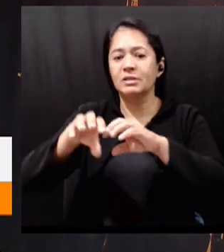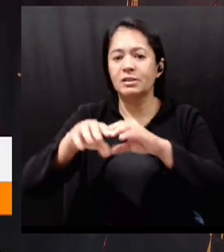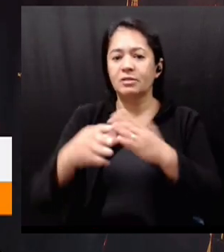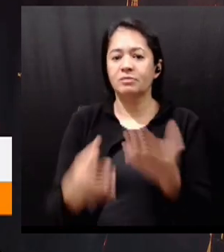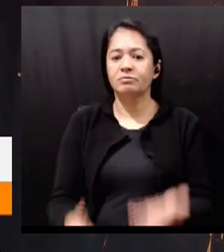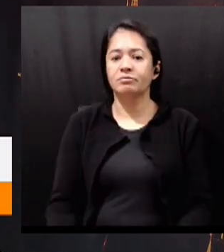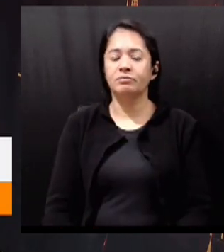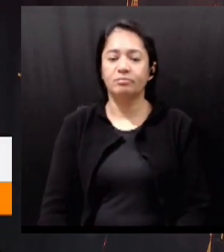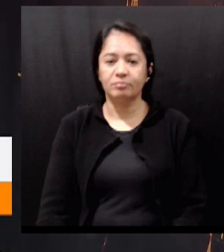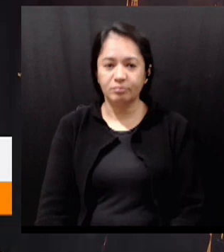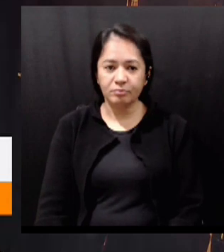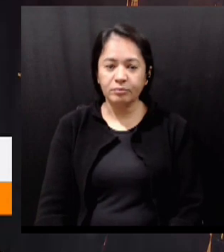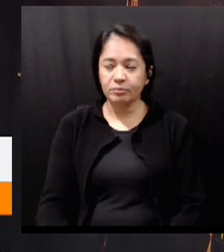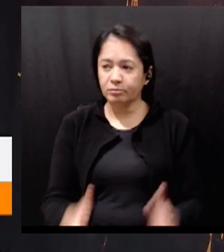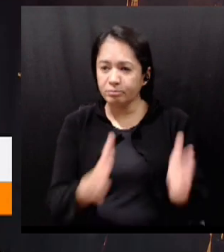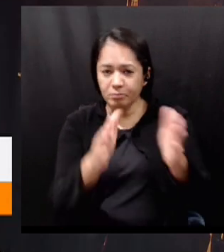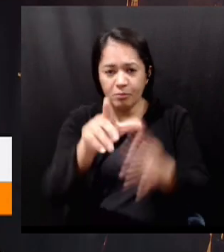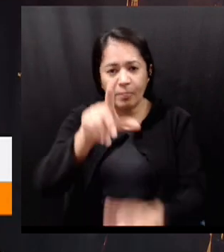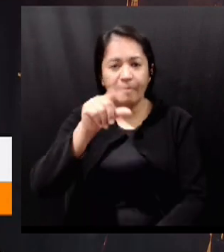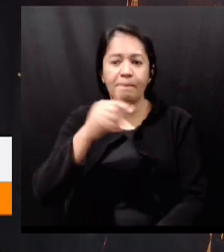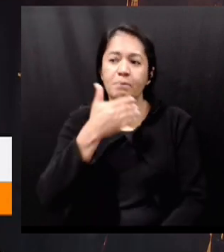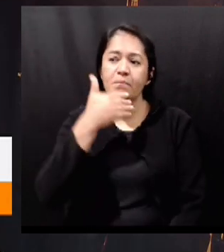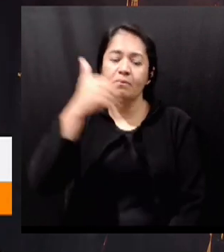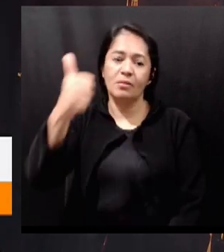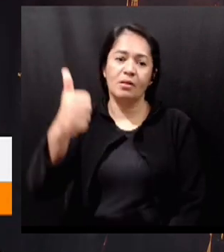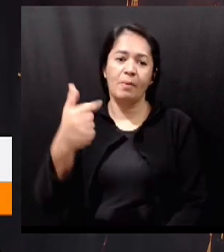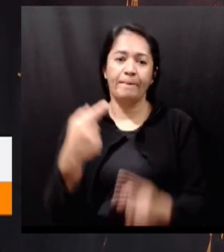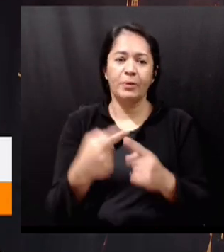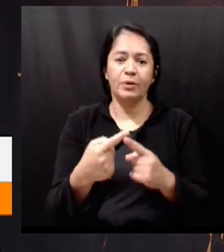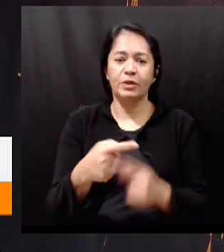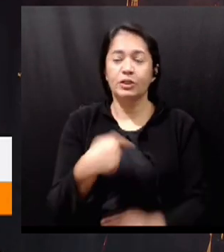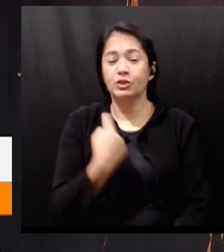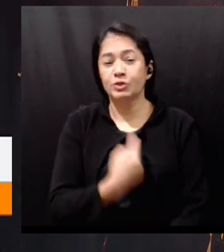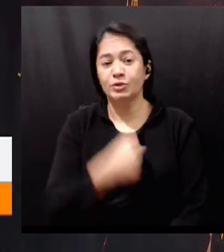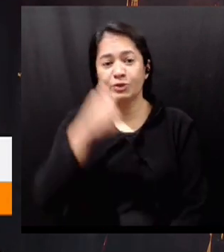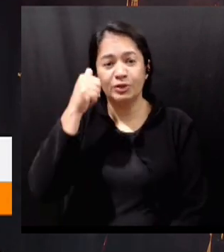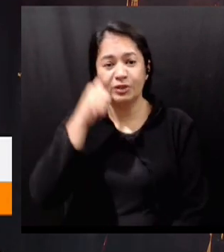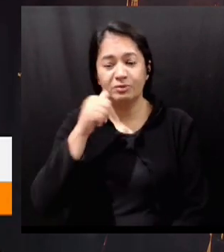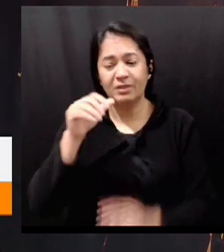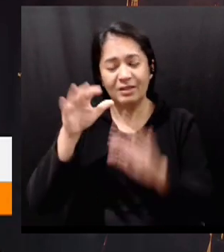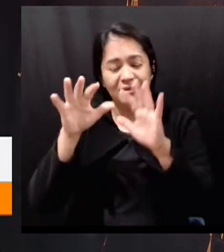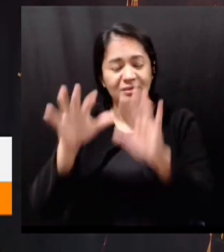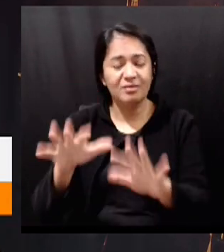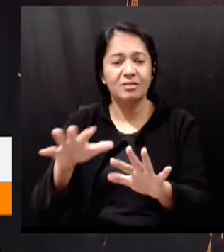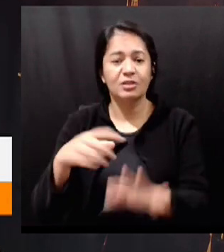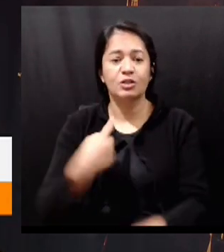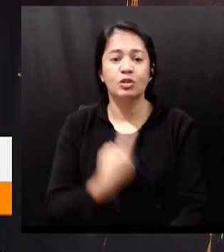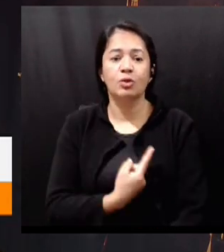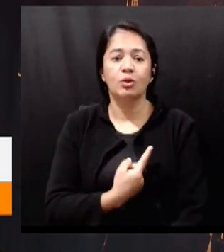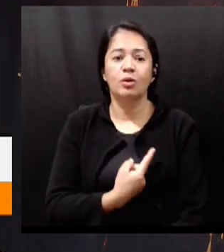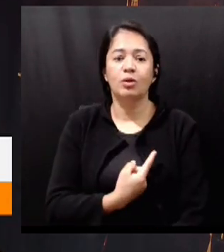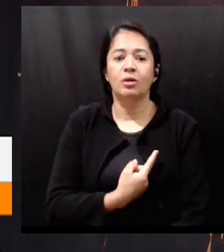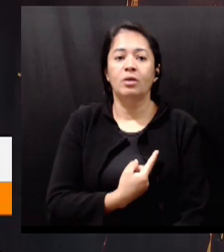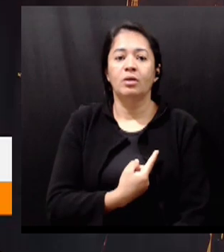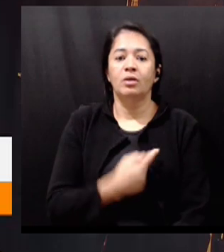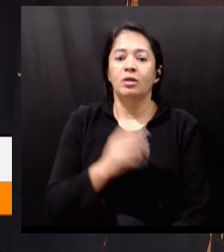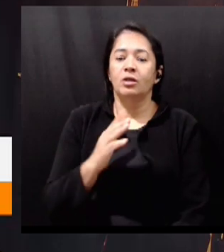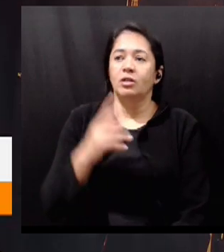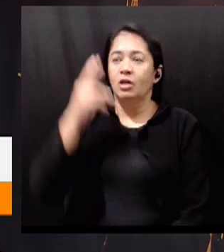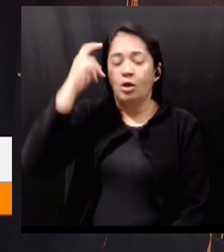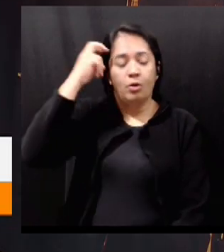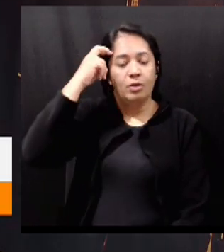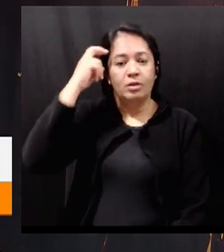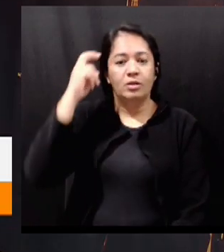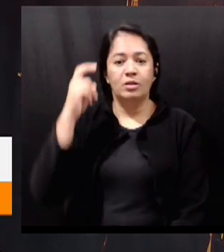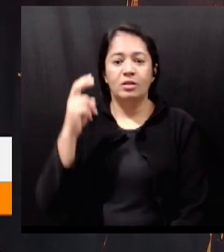seguir, porque a maioria de nós mulheres somos assim, né, nós viemos, com essa cultura, e fica um pouco